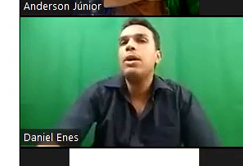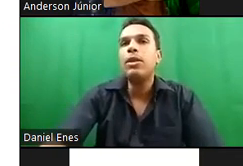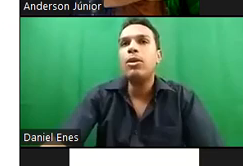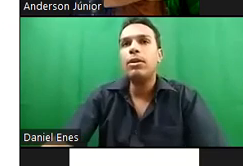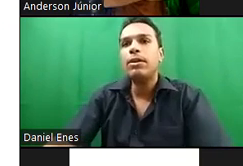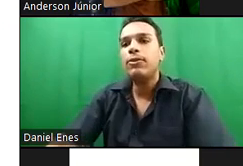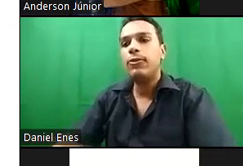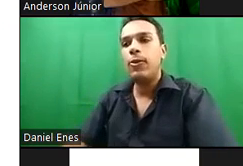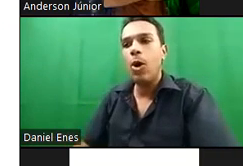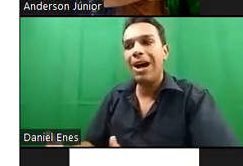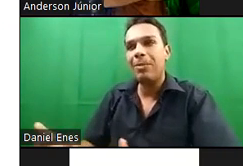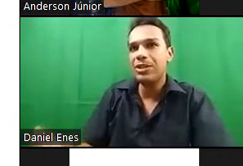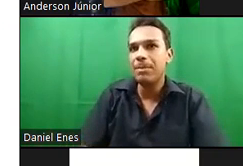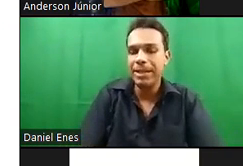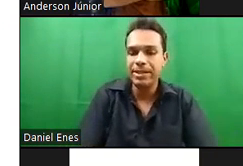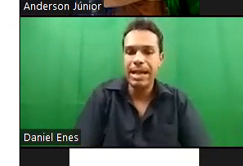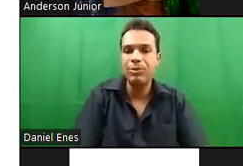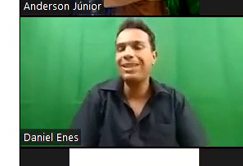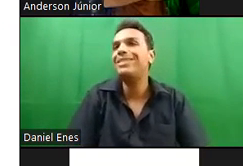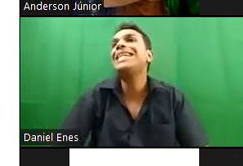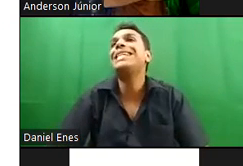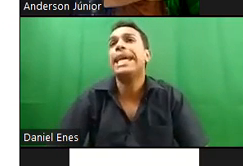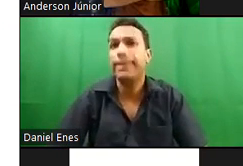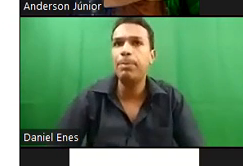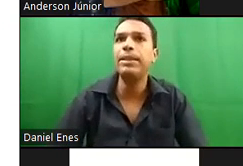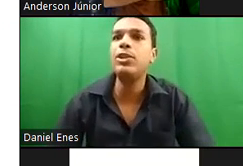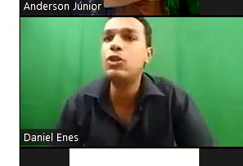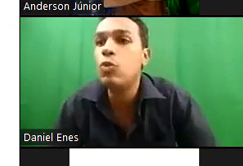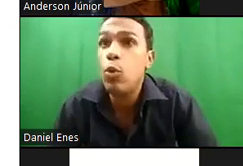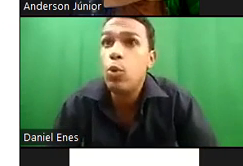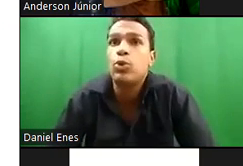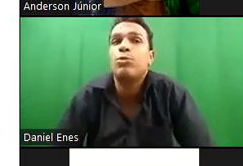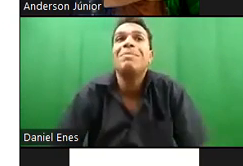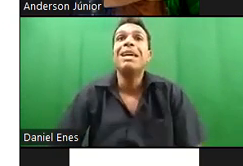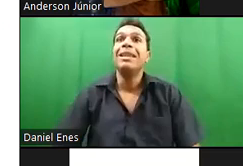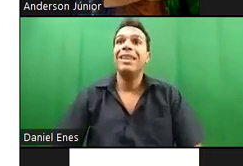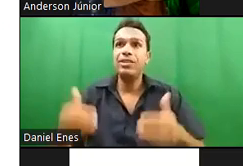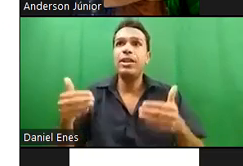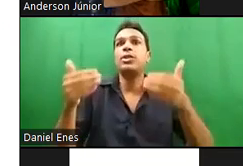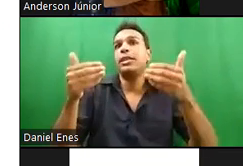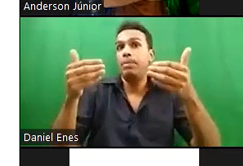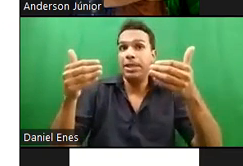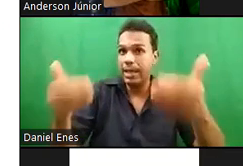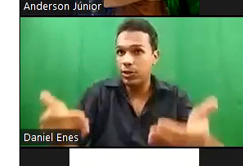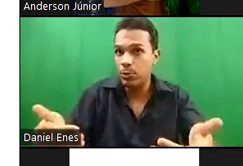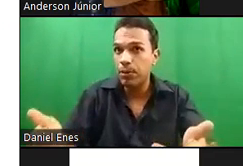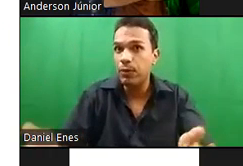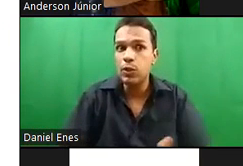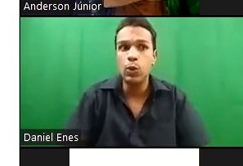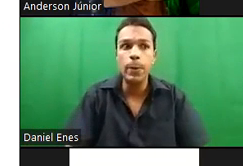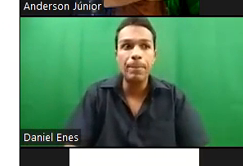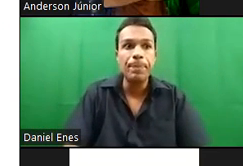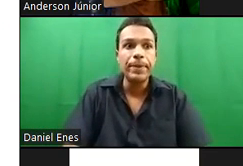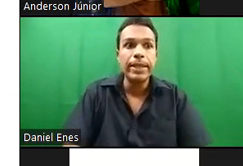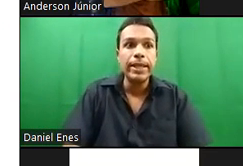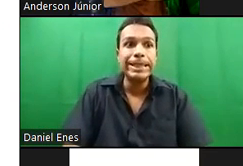sua melhor forma de aprendizado. Tem gente que é dependente de um curso, tem gente que é dependente de um